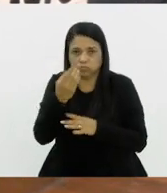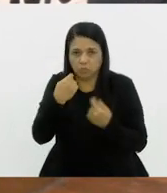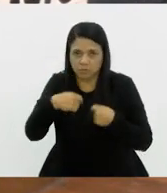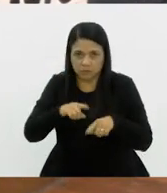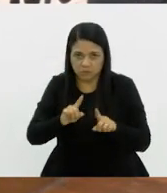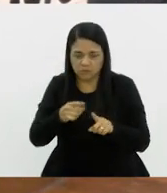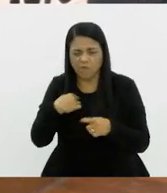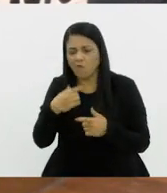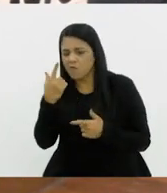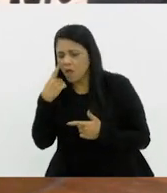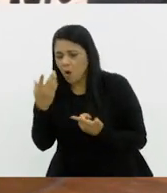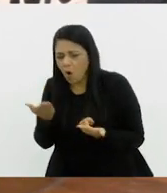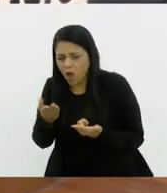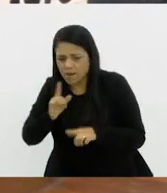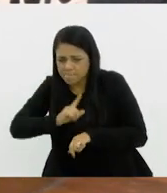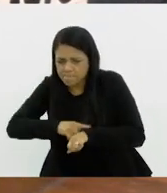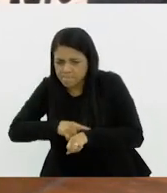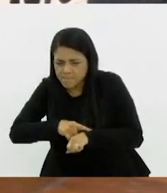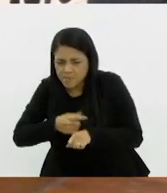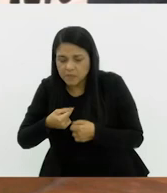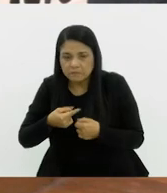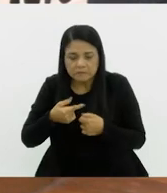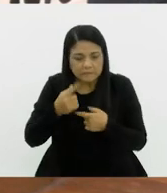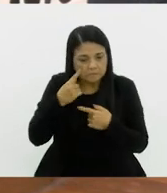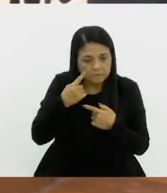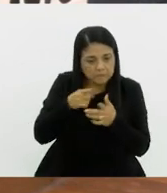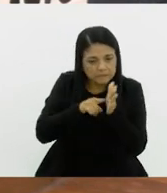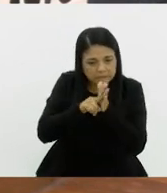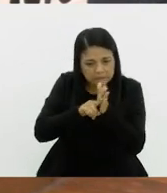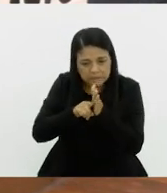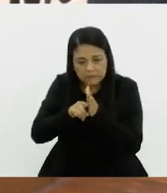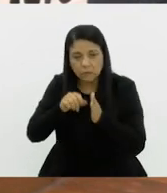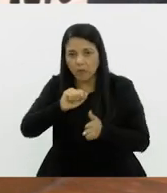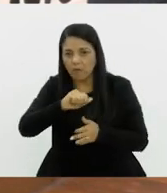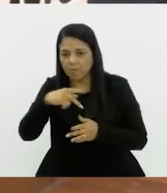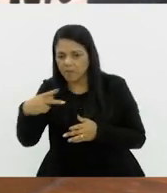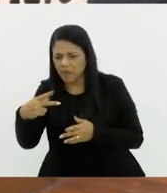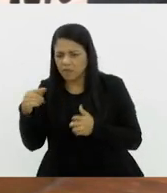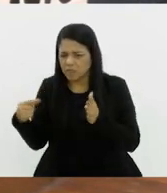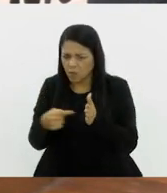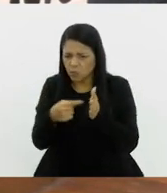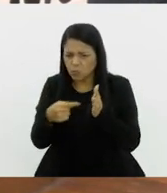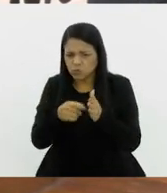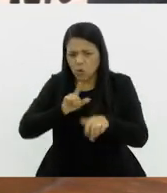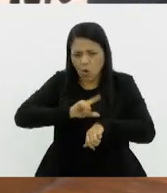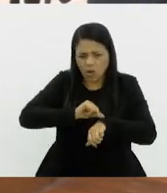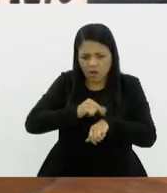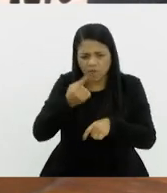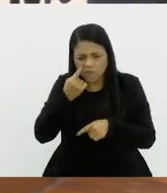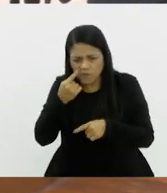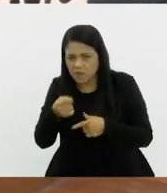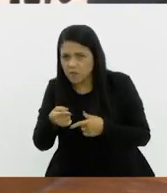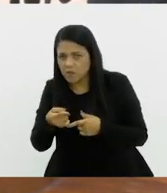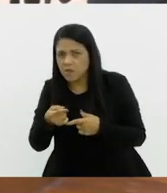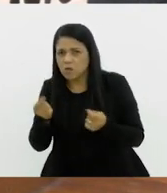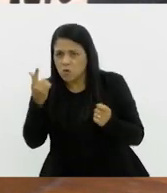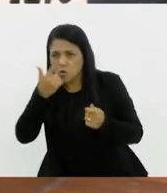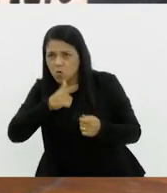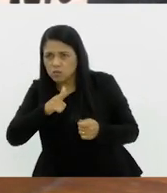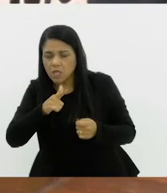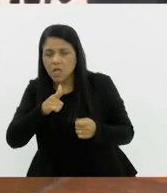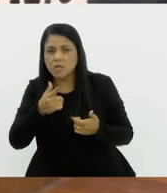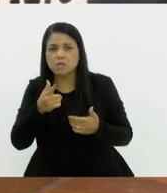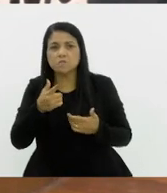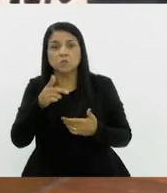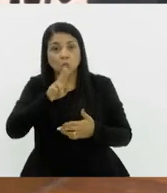está agora, o que está acontecendo. Estamos, né, recebendo muita denúncia nesse horário. Vamos ver o que está acontecendo aqui. Será que a gente não consegue usar esse